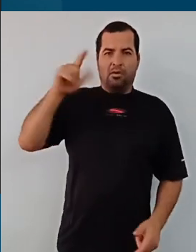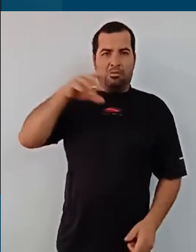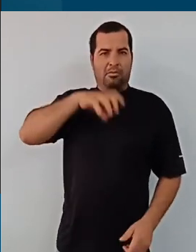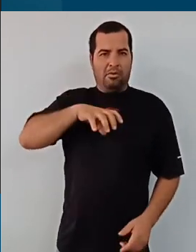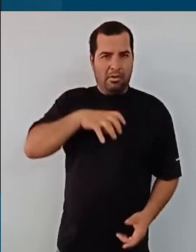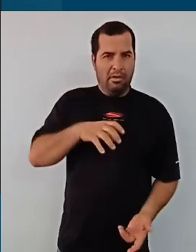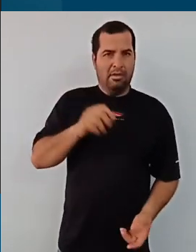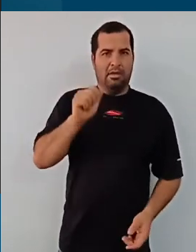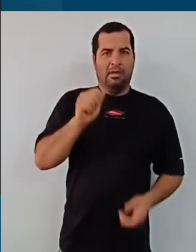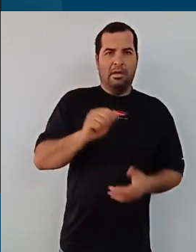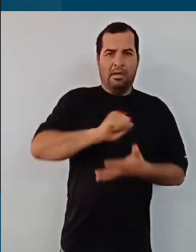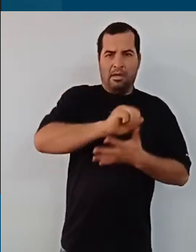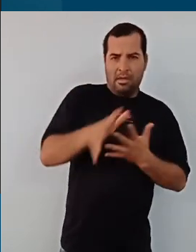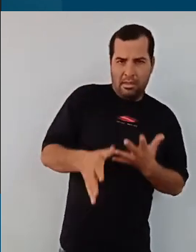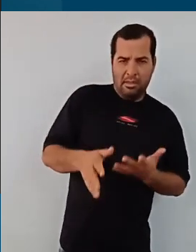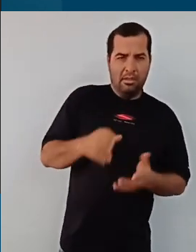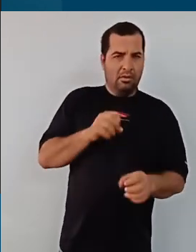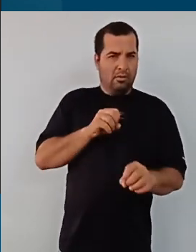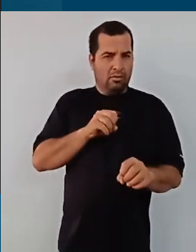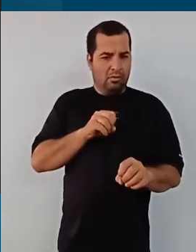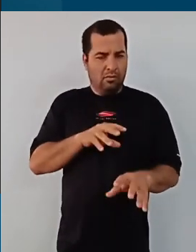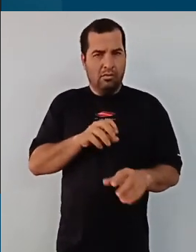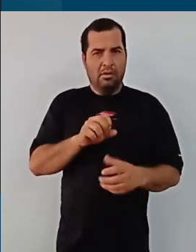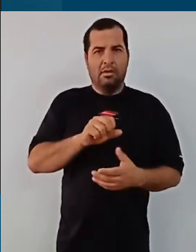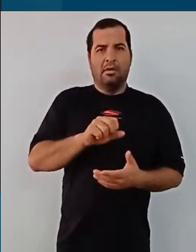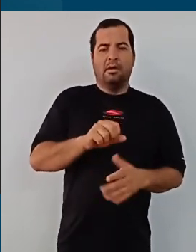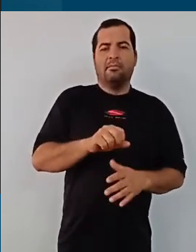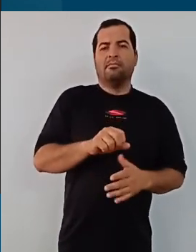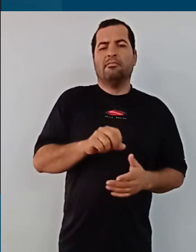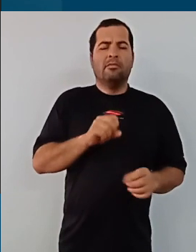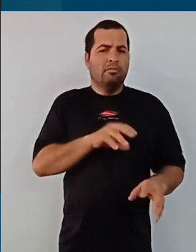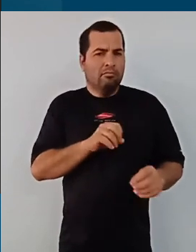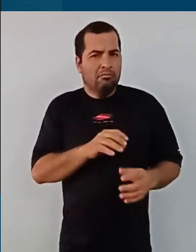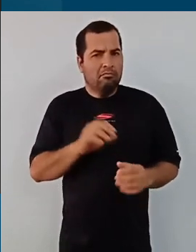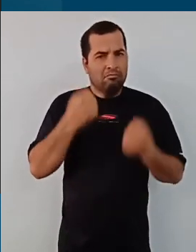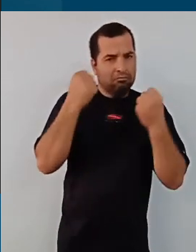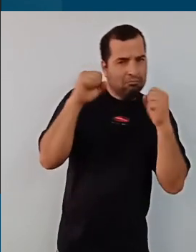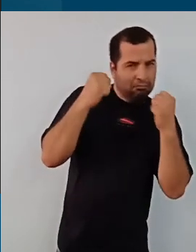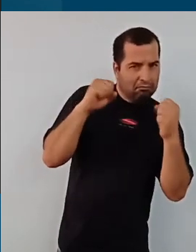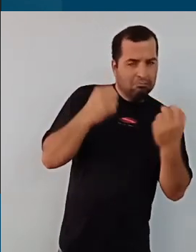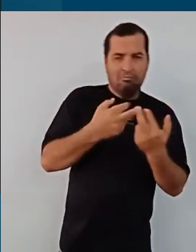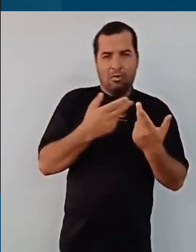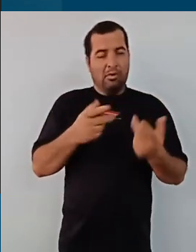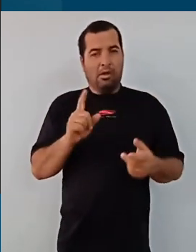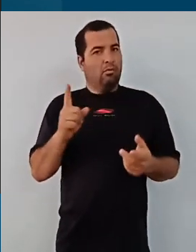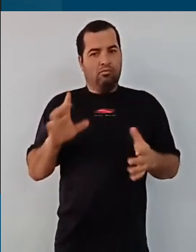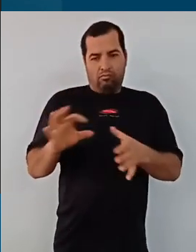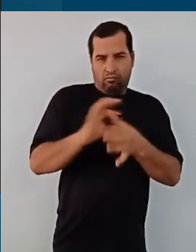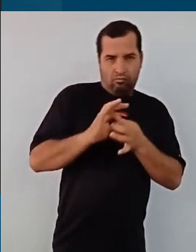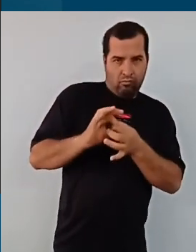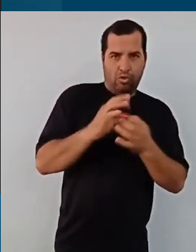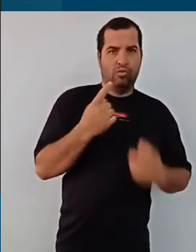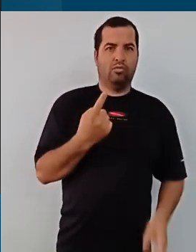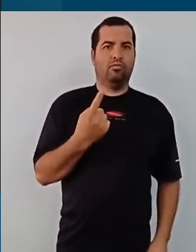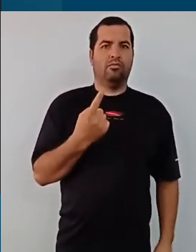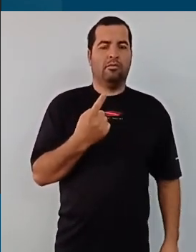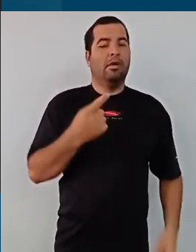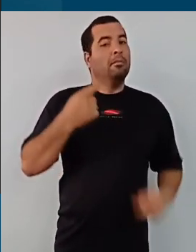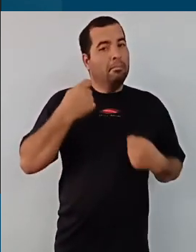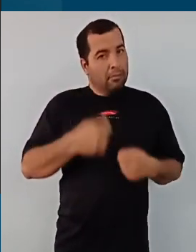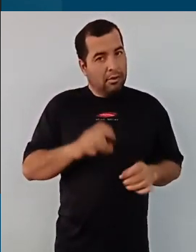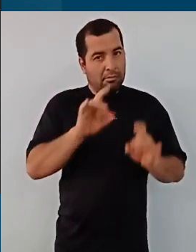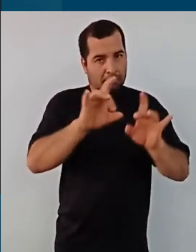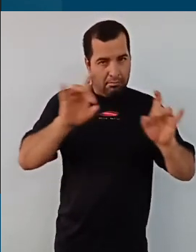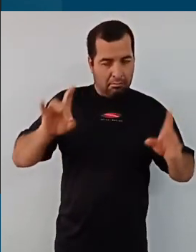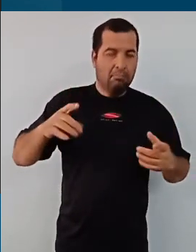vai ser mergulhado no mundo das linguagens. É óbvio que ele vai precisar das informações específicas de cada